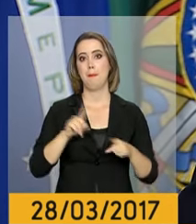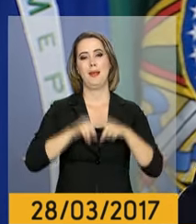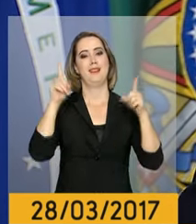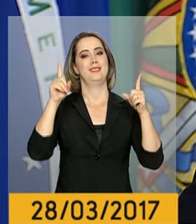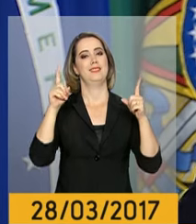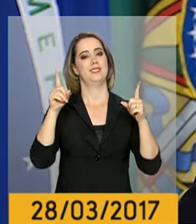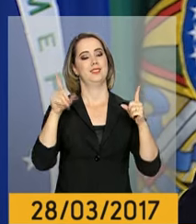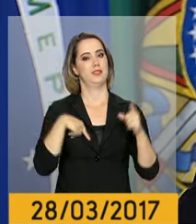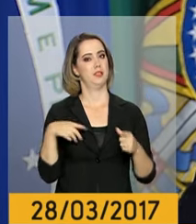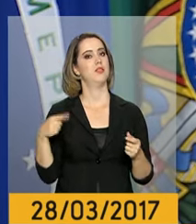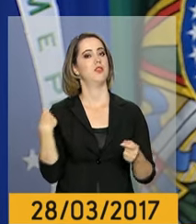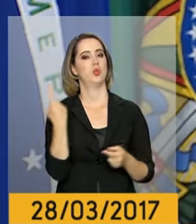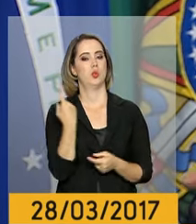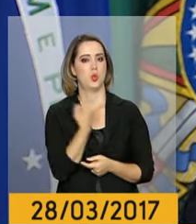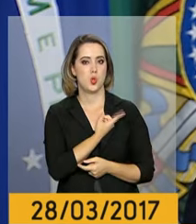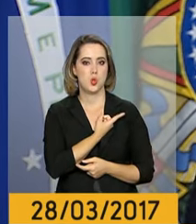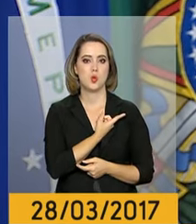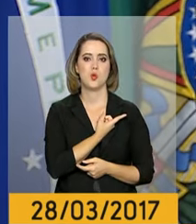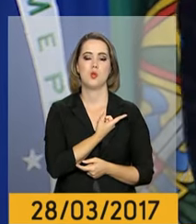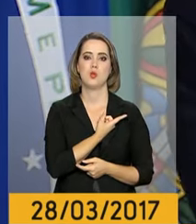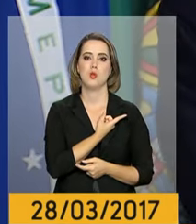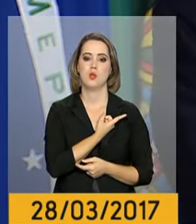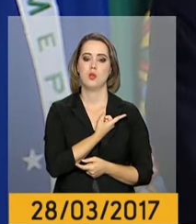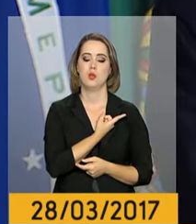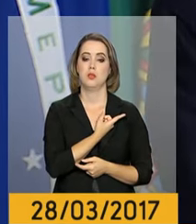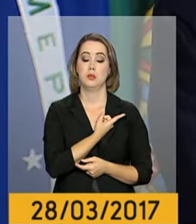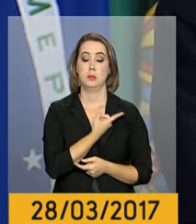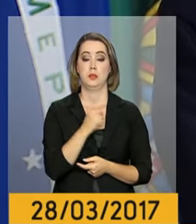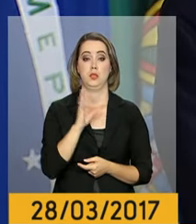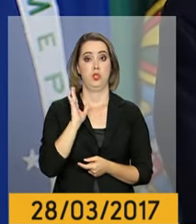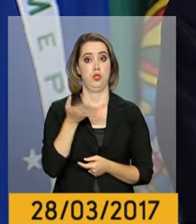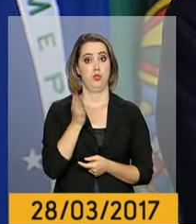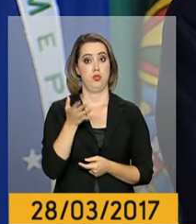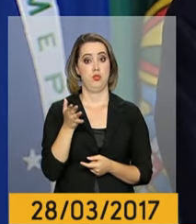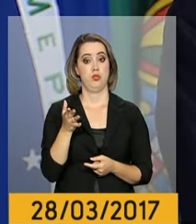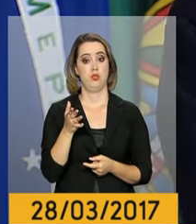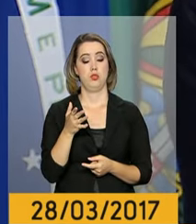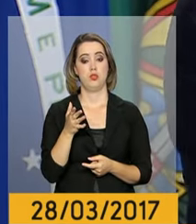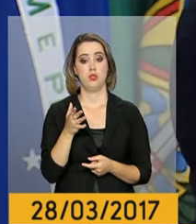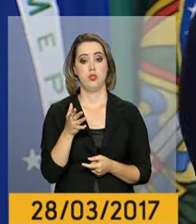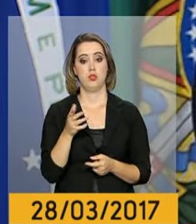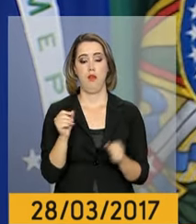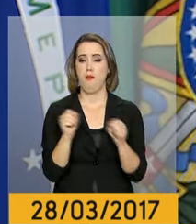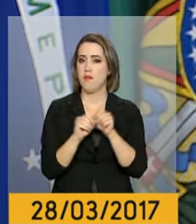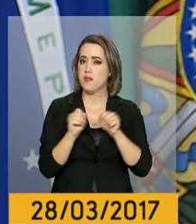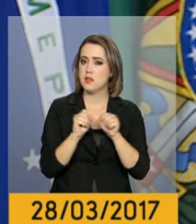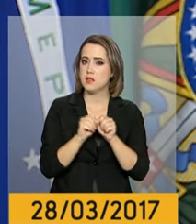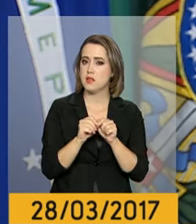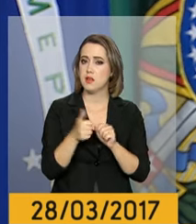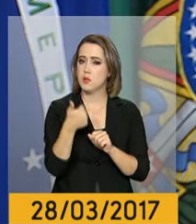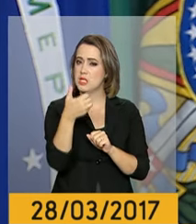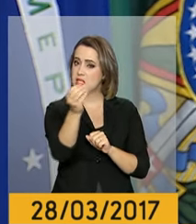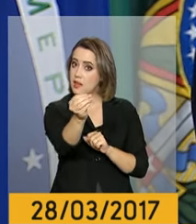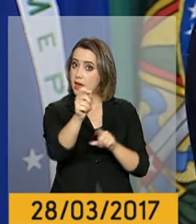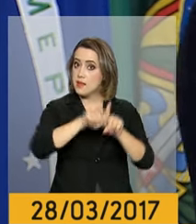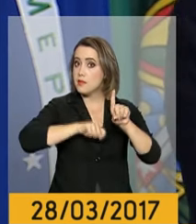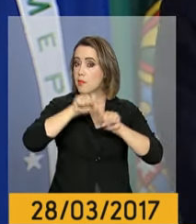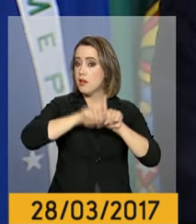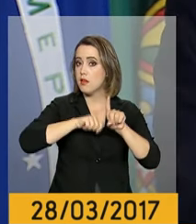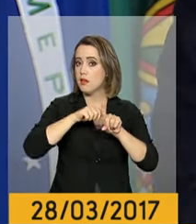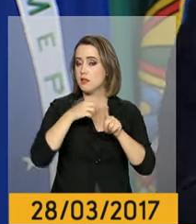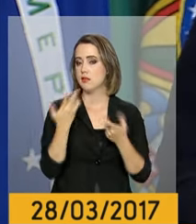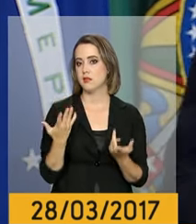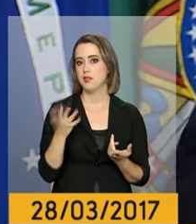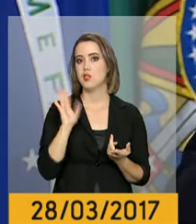bem fizemos nós as as fizemos em em 10 meses eh eh